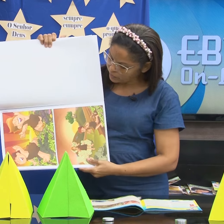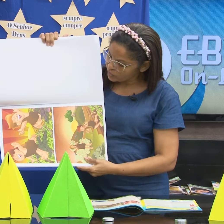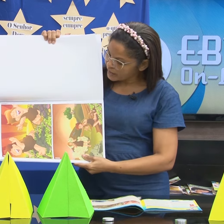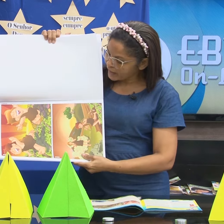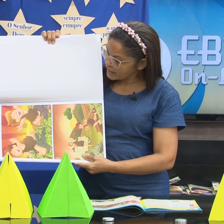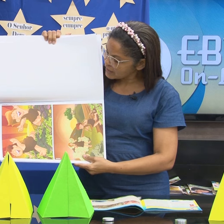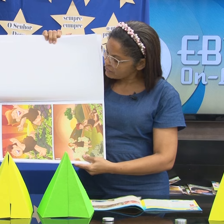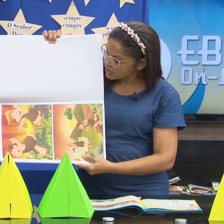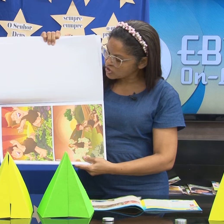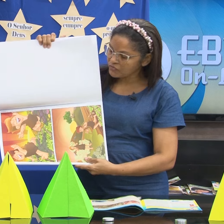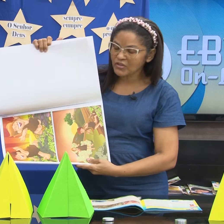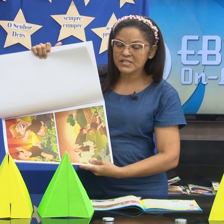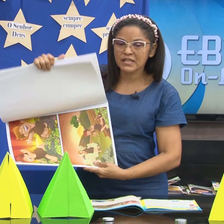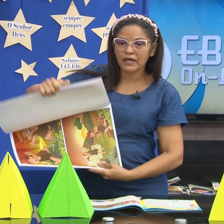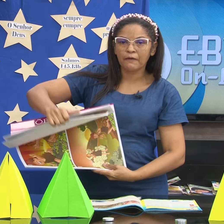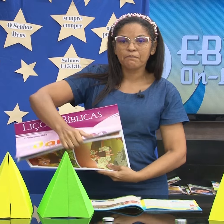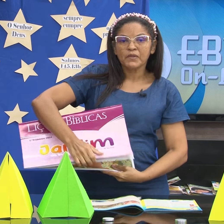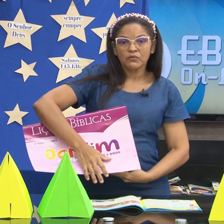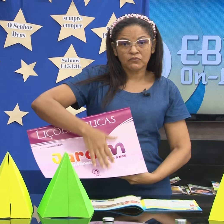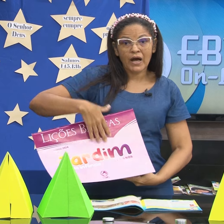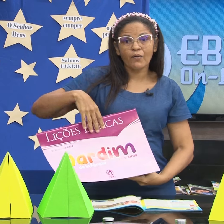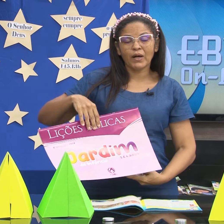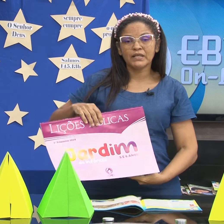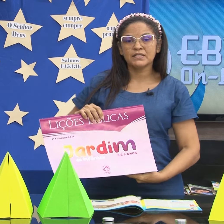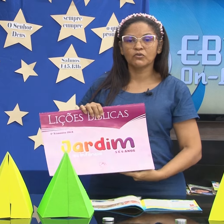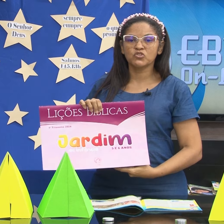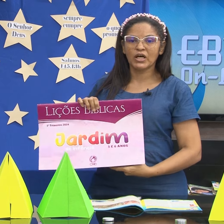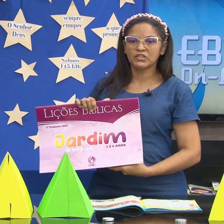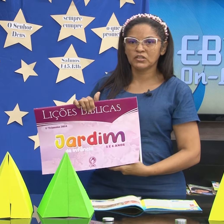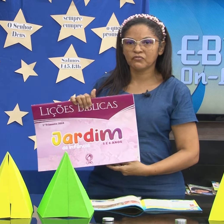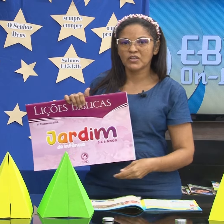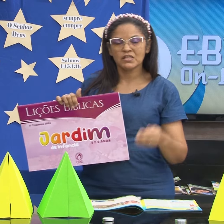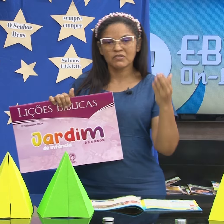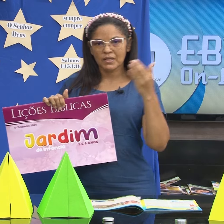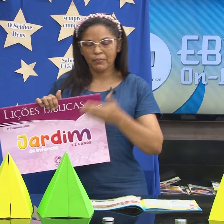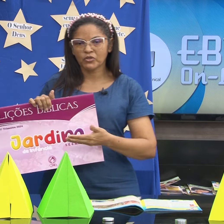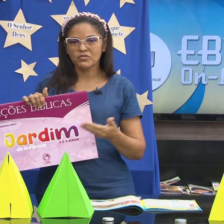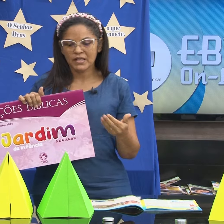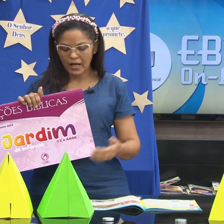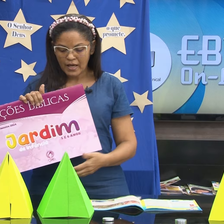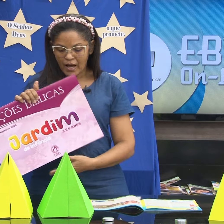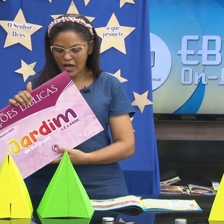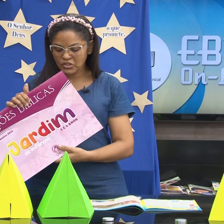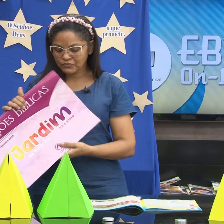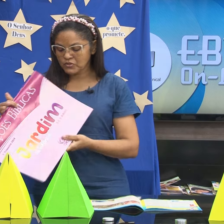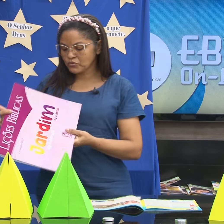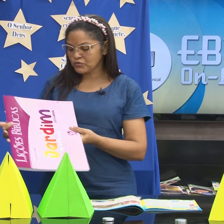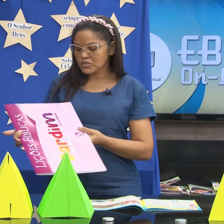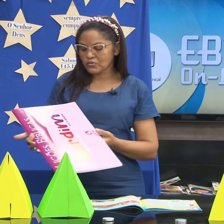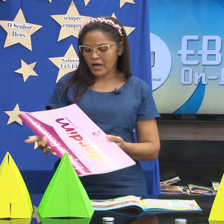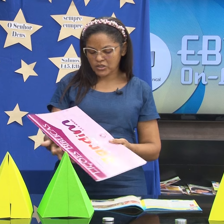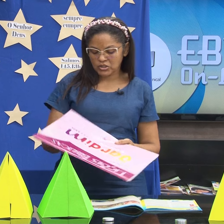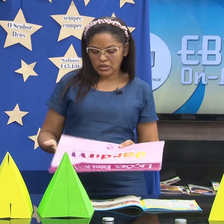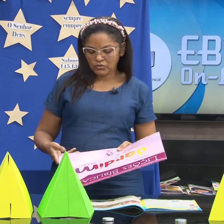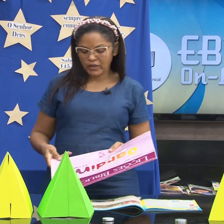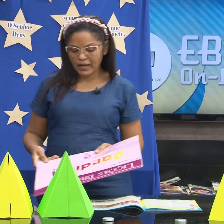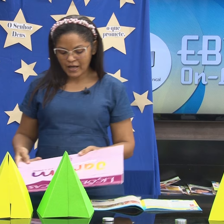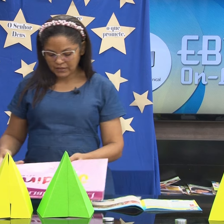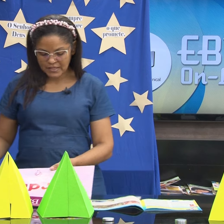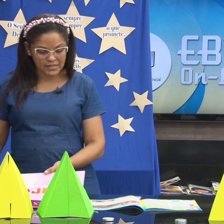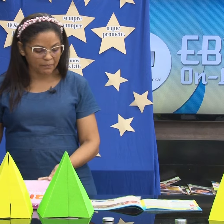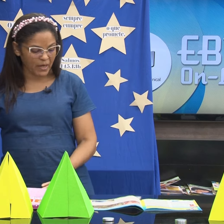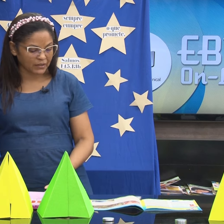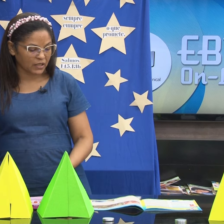então cada vez que você dá uma lição do Jardim de Infância você pode usar as os visuais do